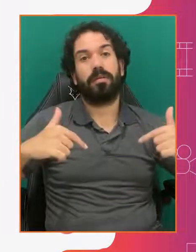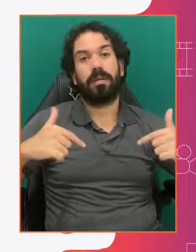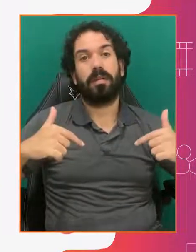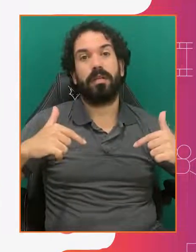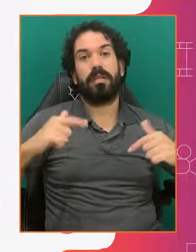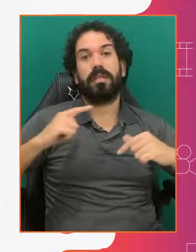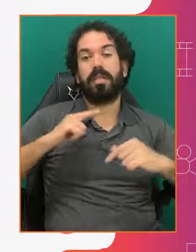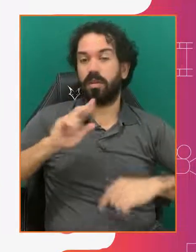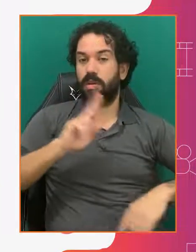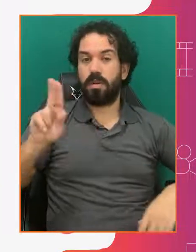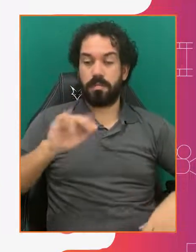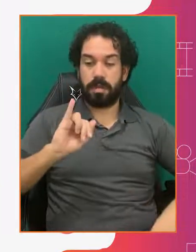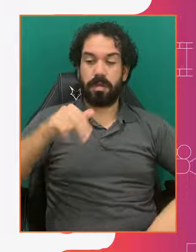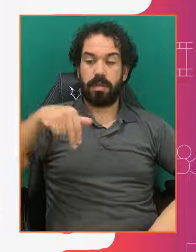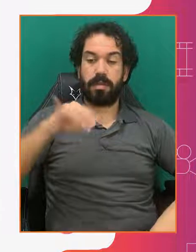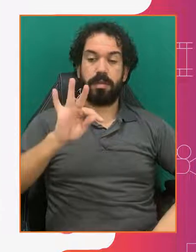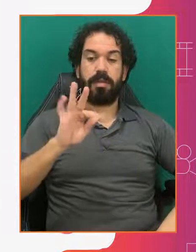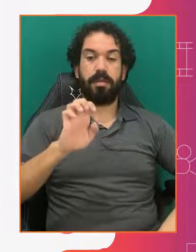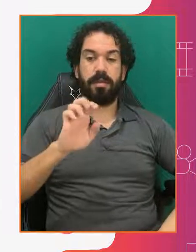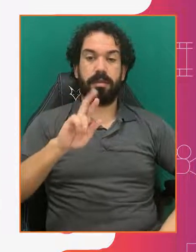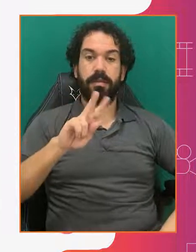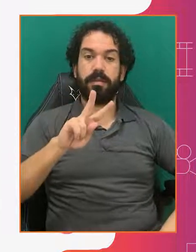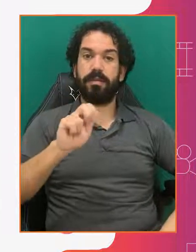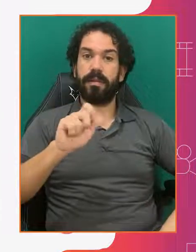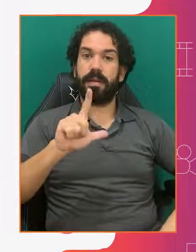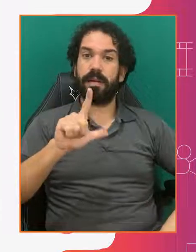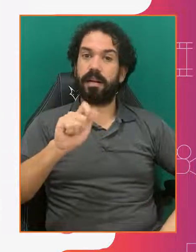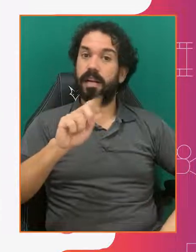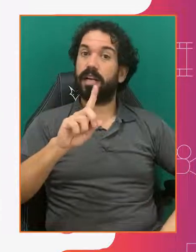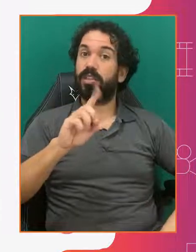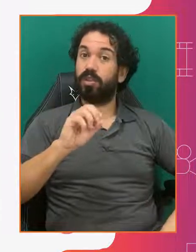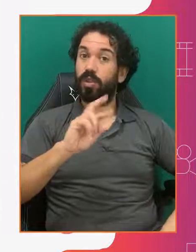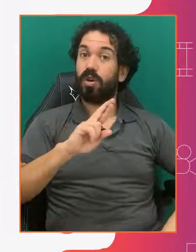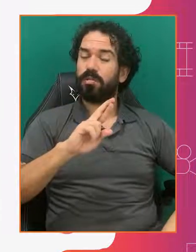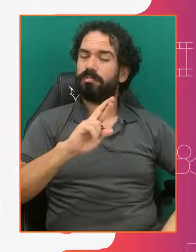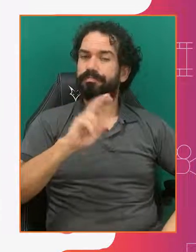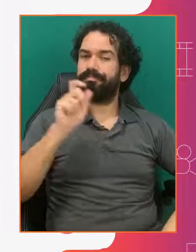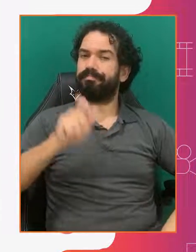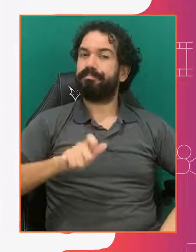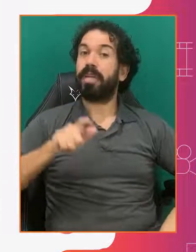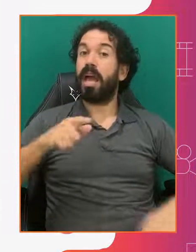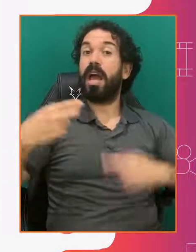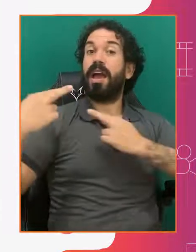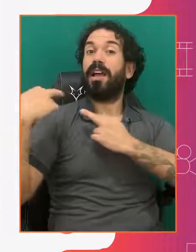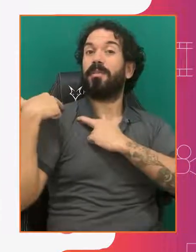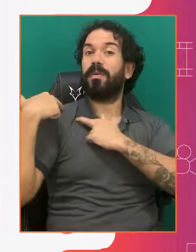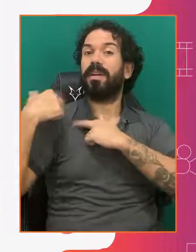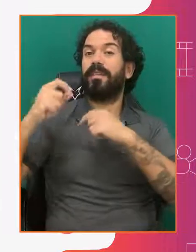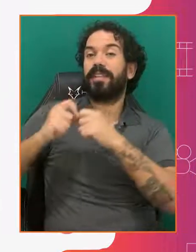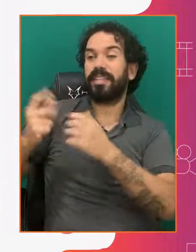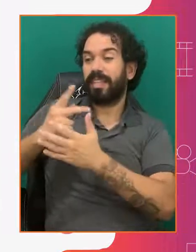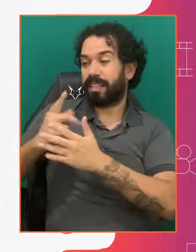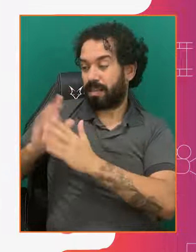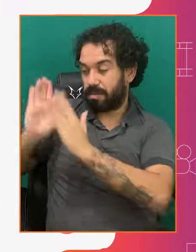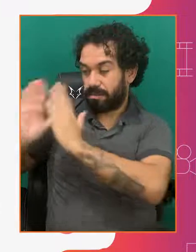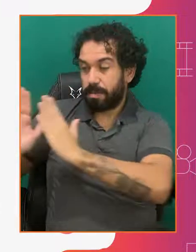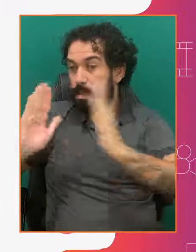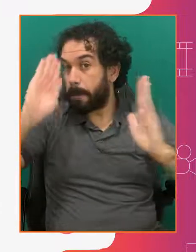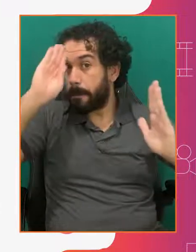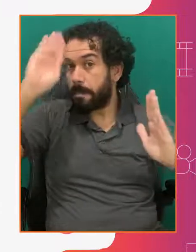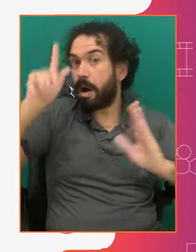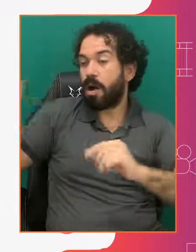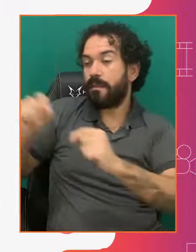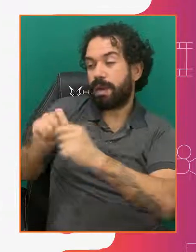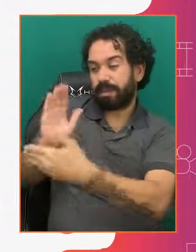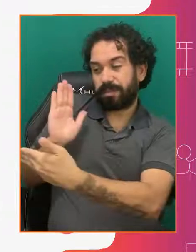tem então os intervaladores, que são os responsáveis por fazer os desenhos intermediários, que são